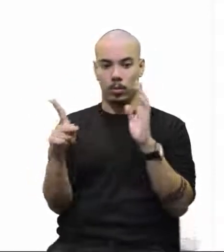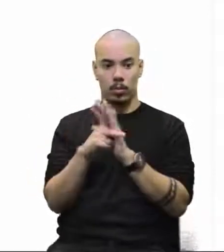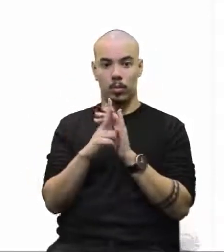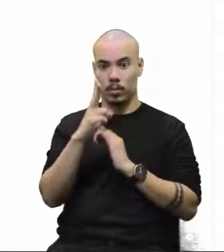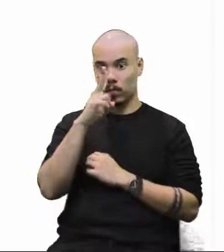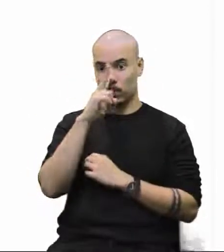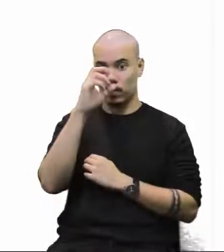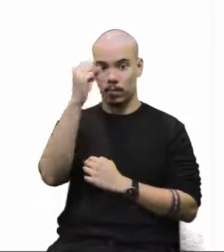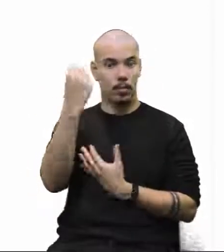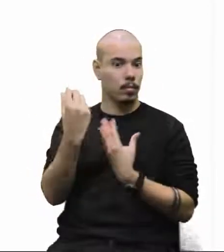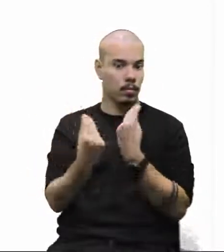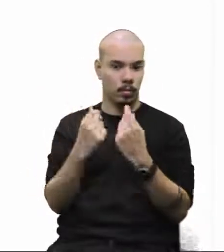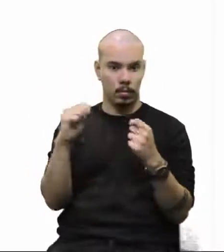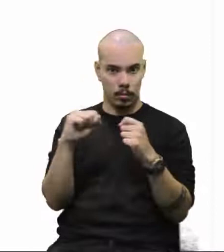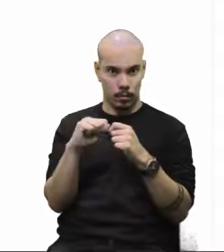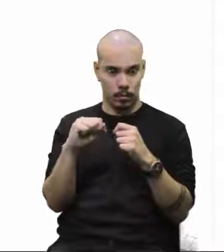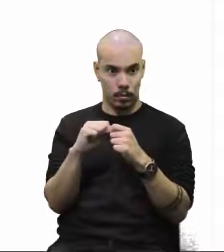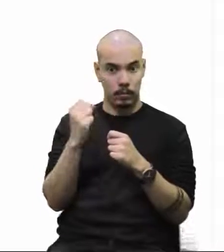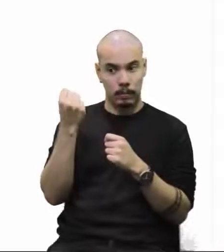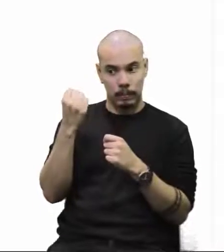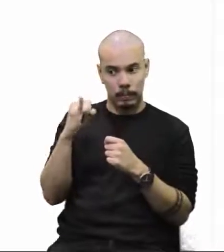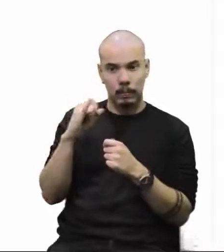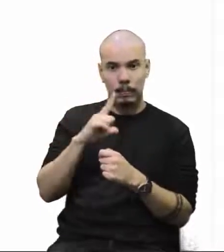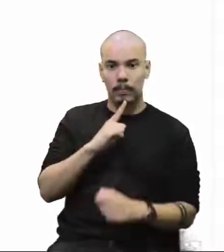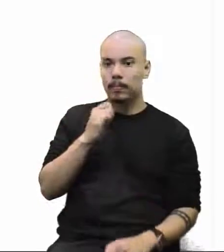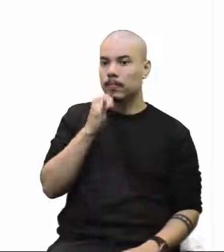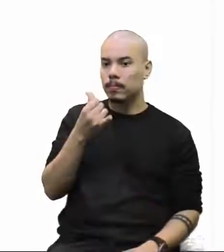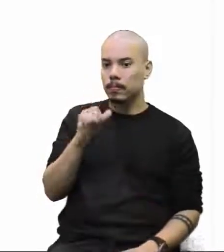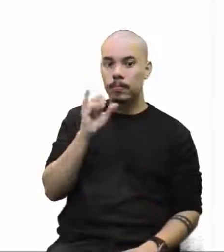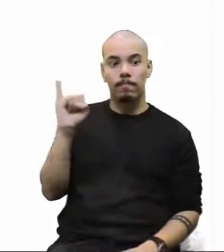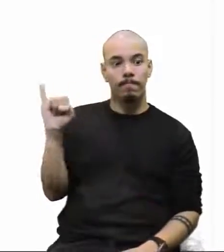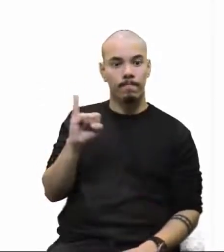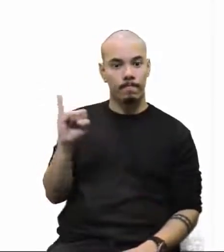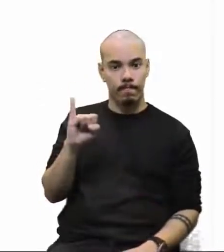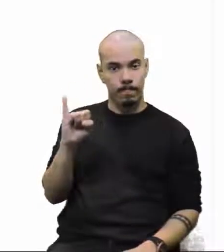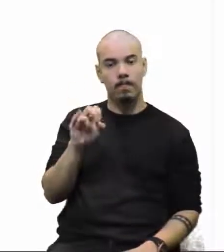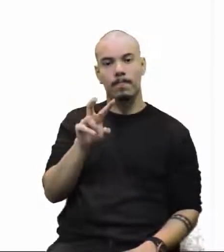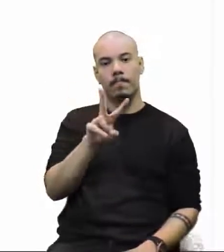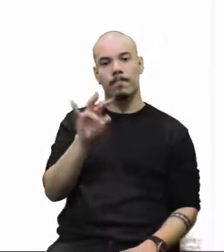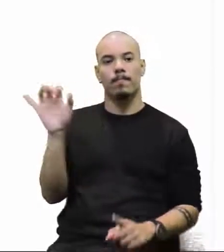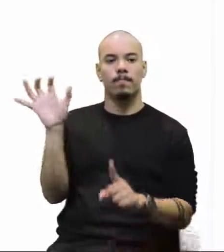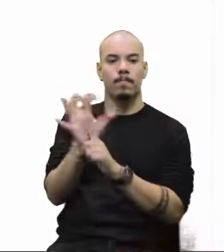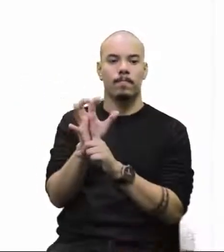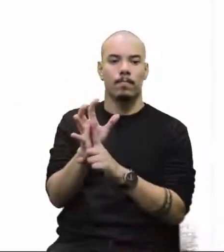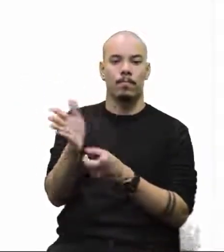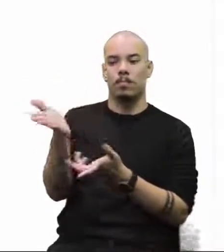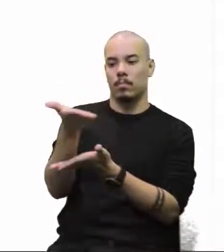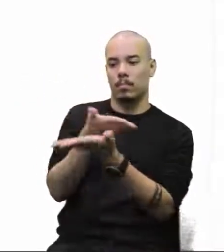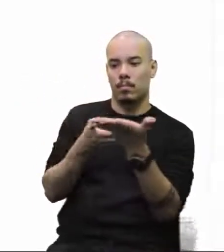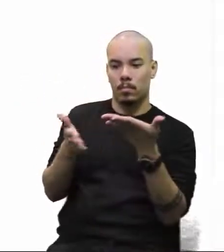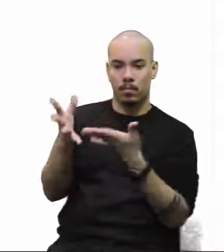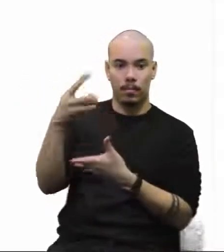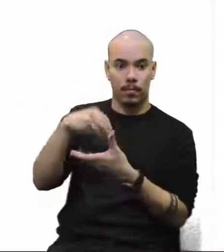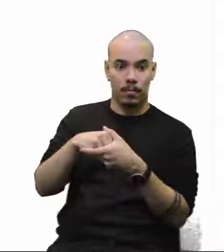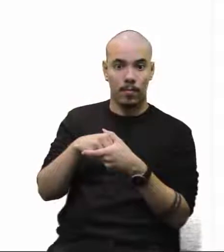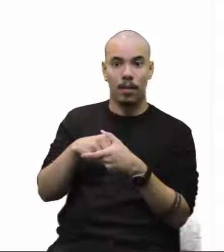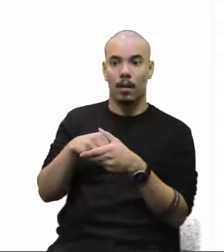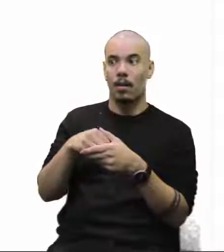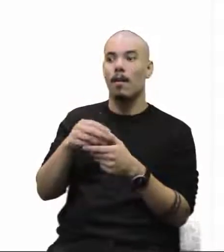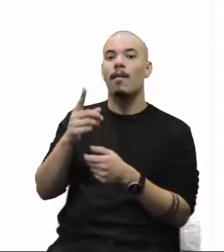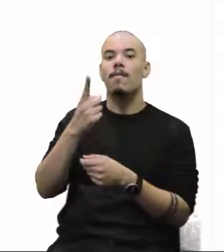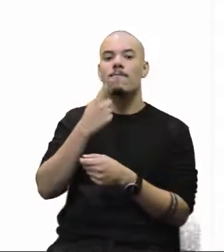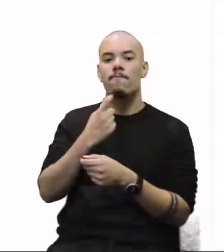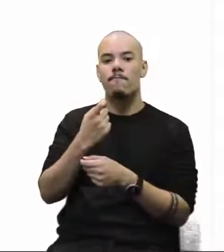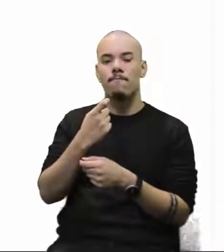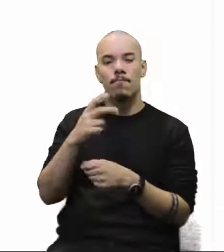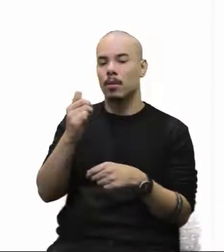do ponto, Exatamente. Se passar a corrente, vai gerar um campo magnético que vai interagir com este campo verdinho